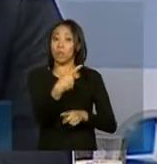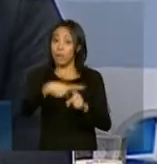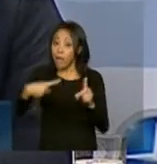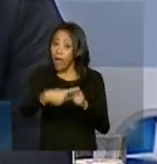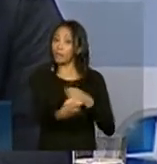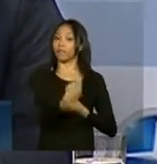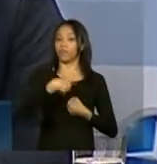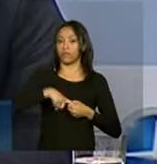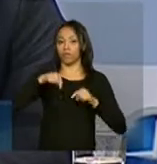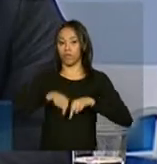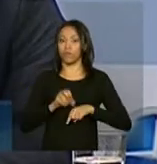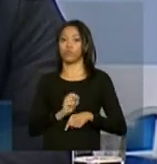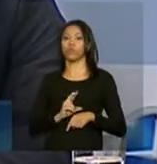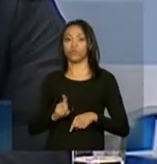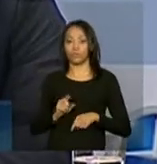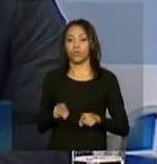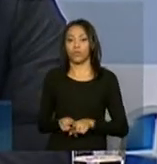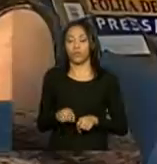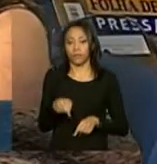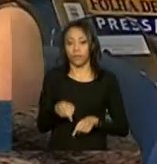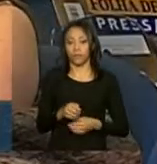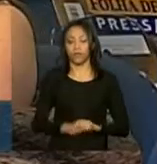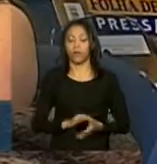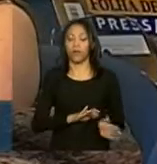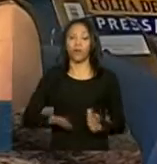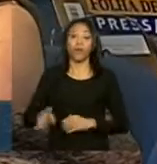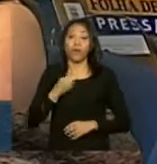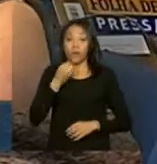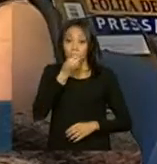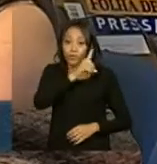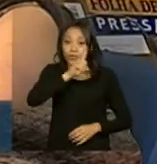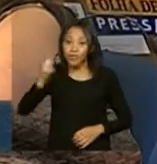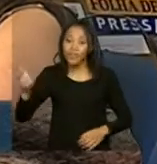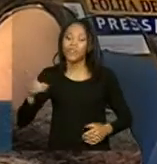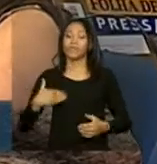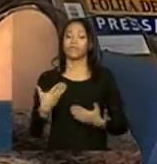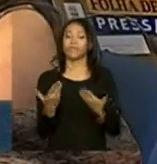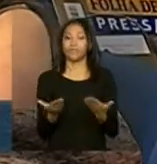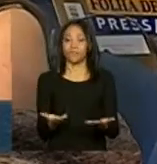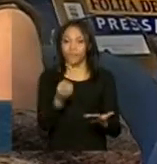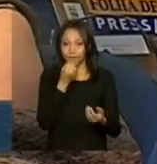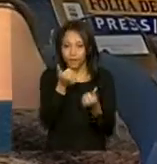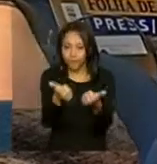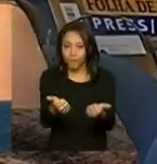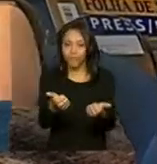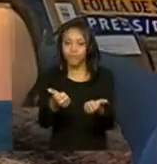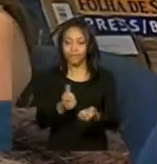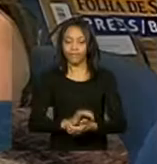assim que se espera. Oi, bom dia. Bárbara, do Correio Brasiliense. Tudo bem?